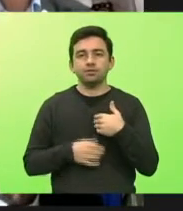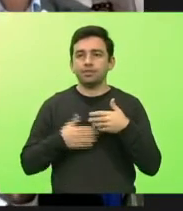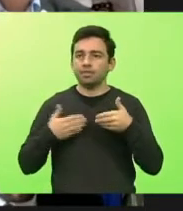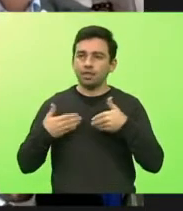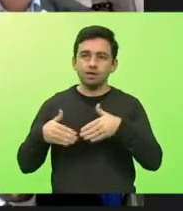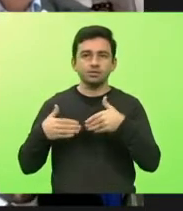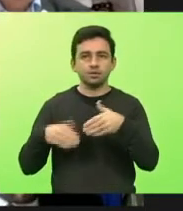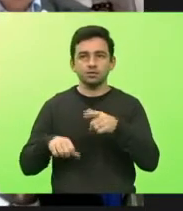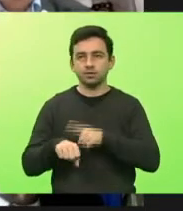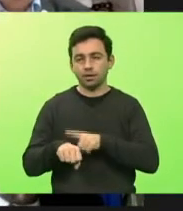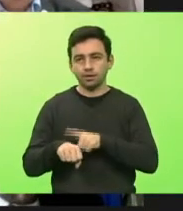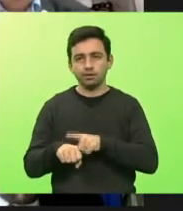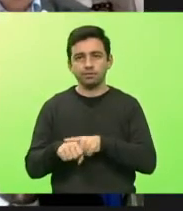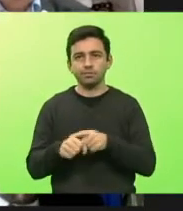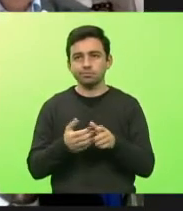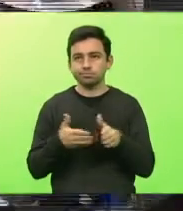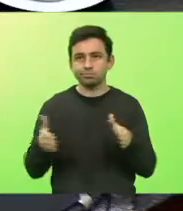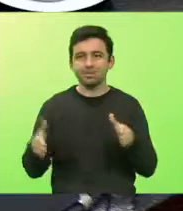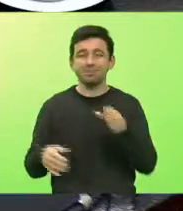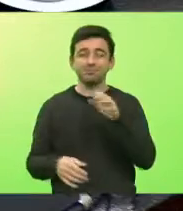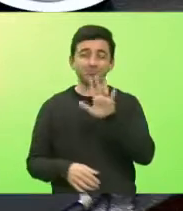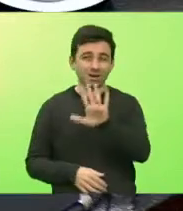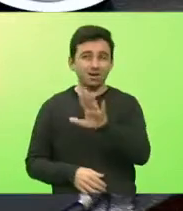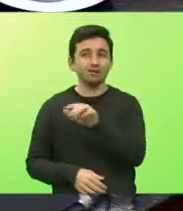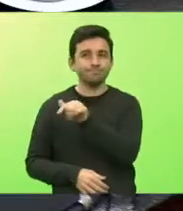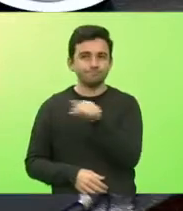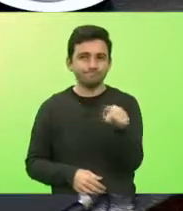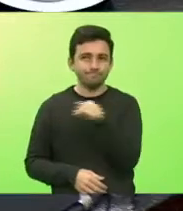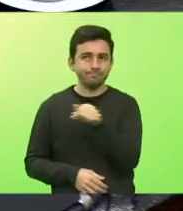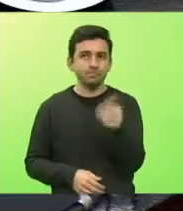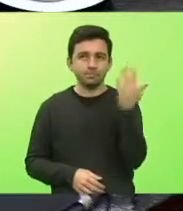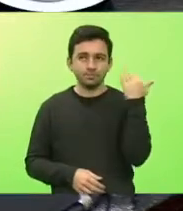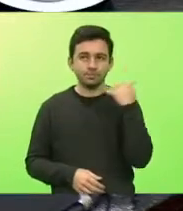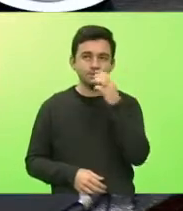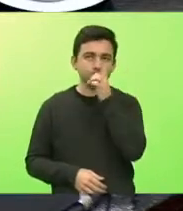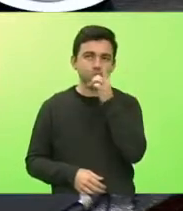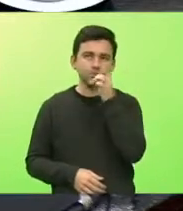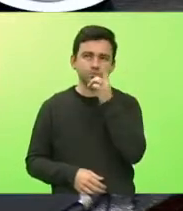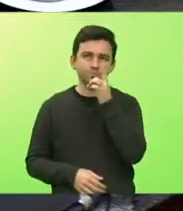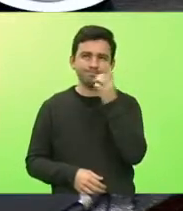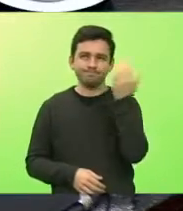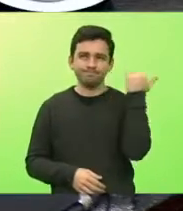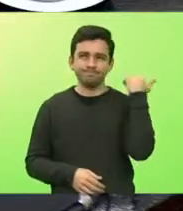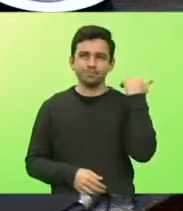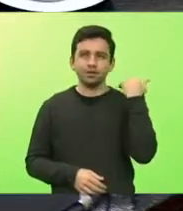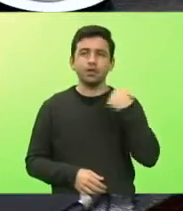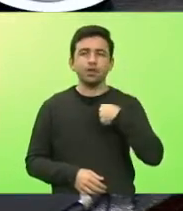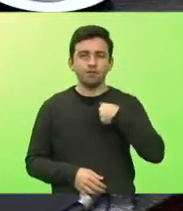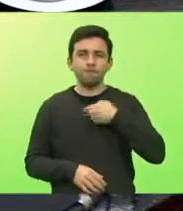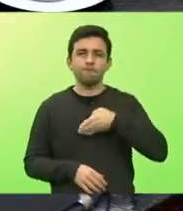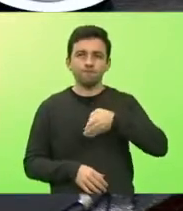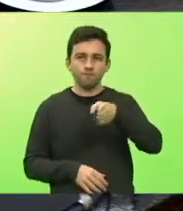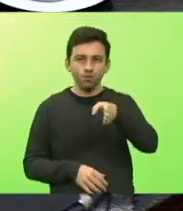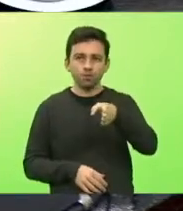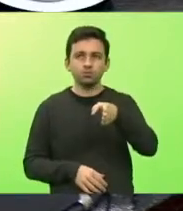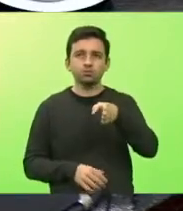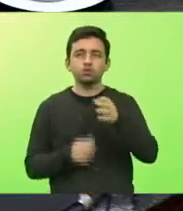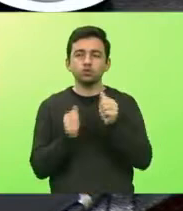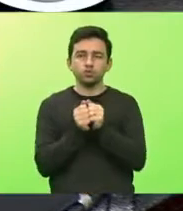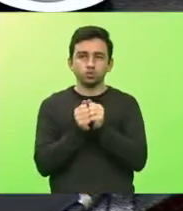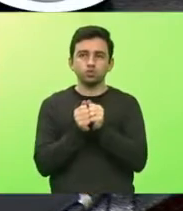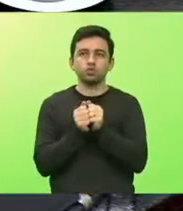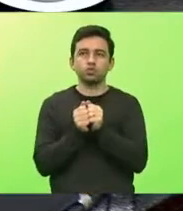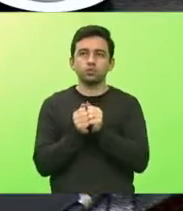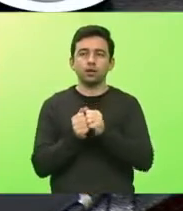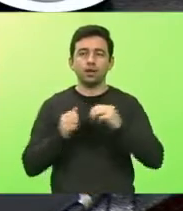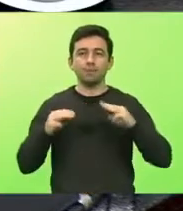mas há 2 fins de semana atrás, aproximadamente 15 dias atrás, nós estivemos com a ministra Damares